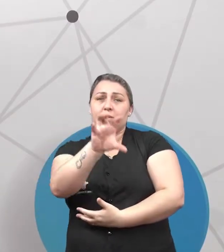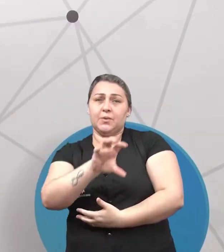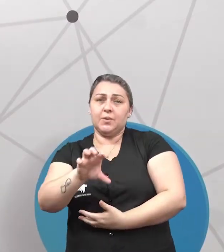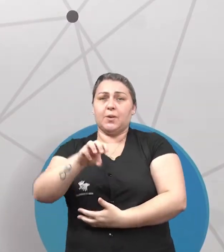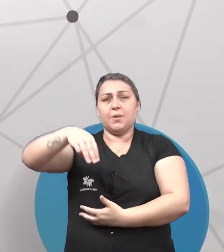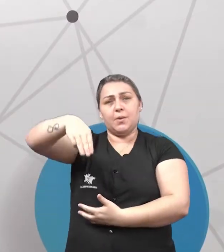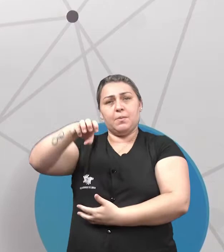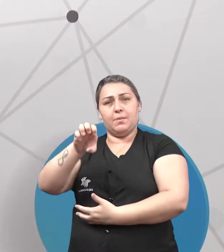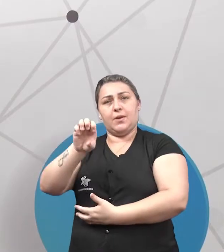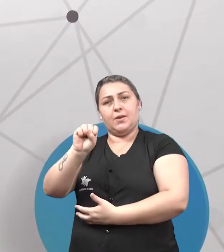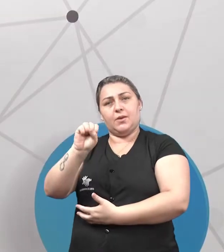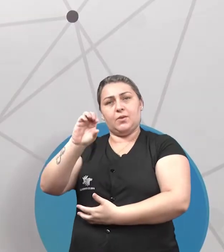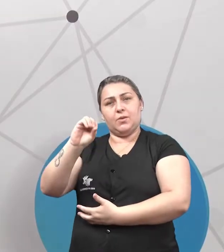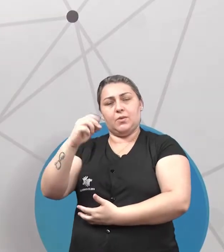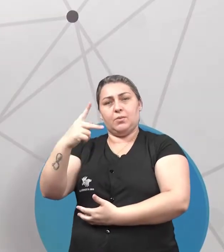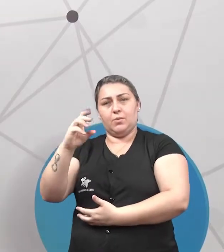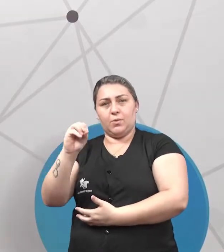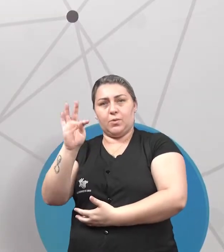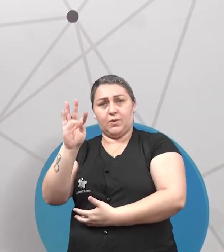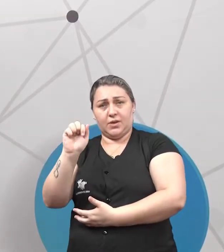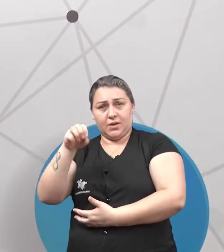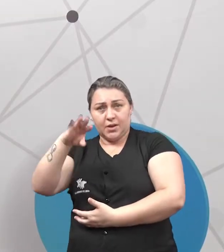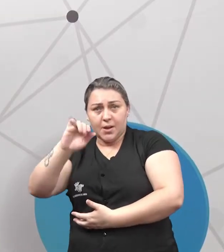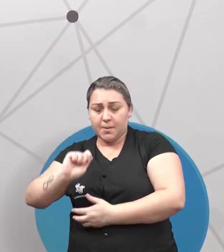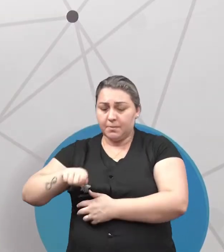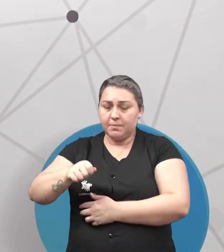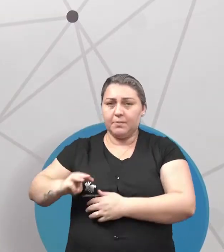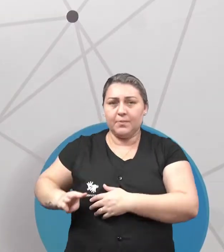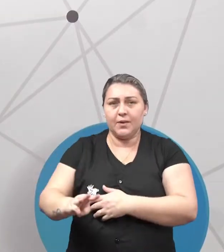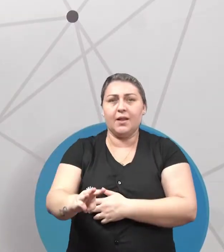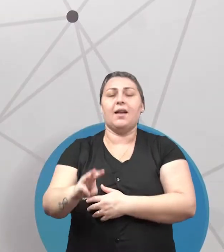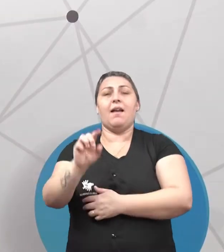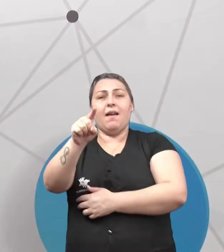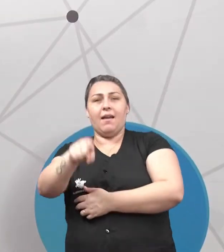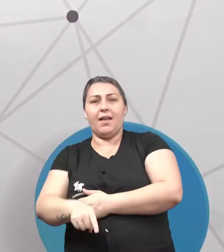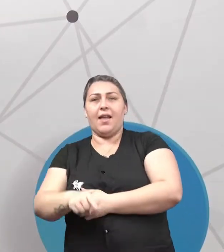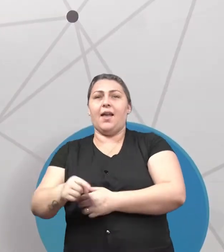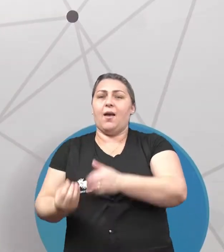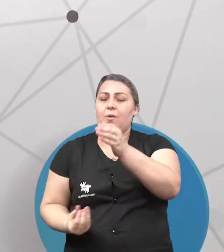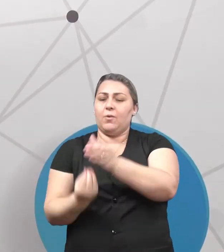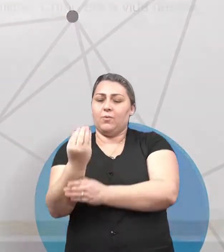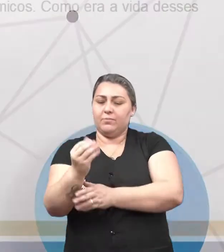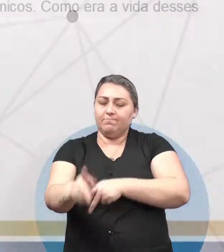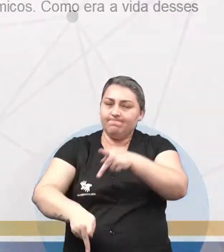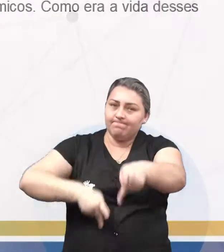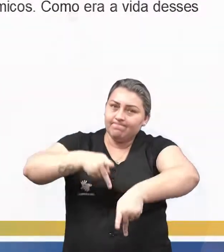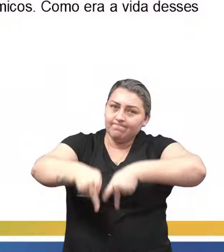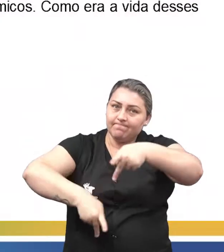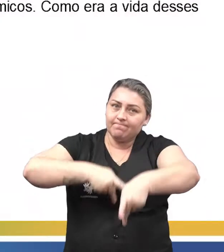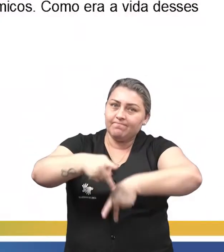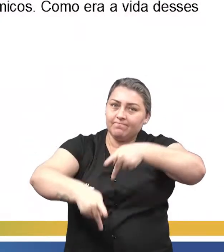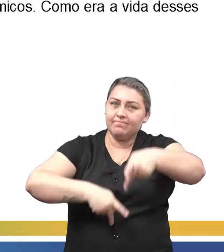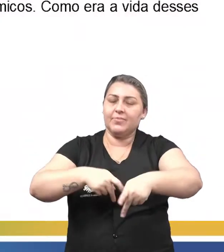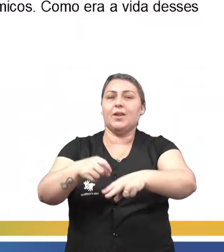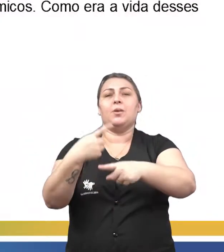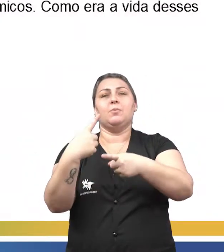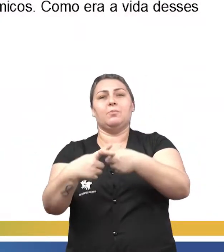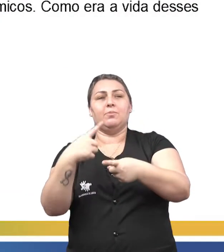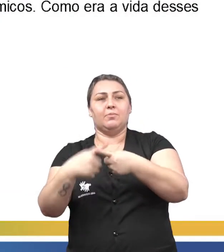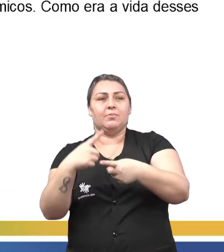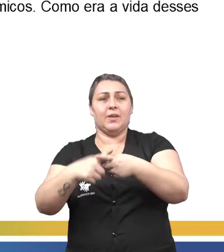chamada Mesopotâmia. A Mesopotâmia é considerada o berço da civilização, né? Justamente por